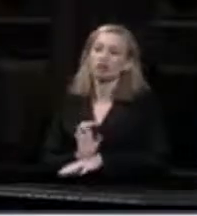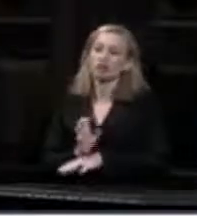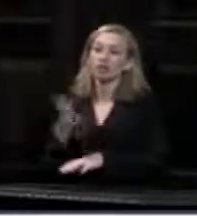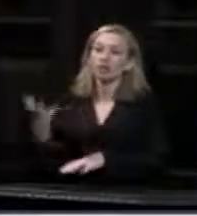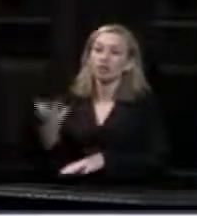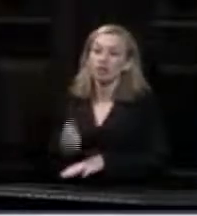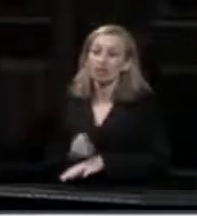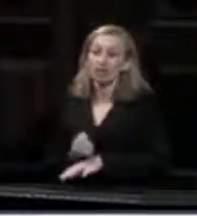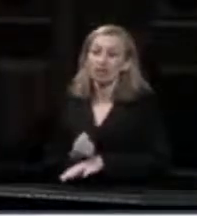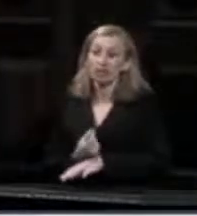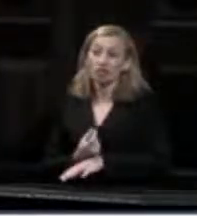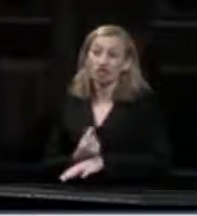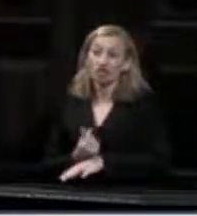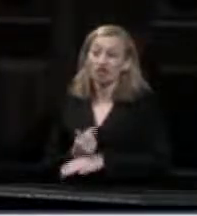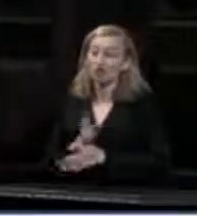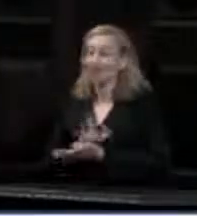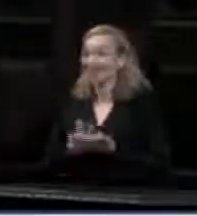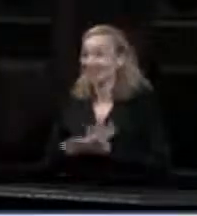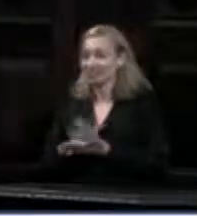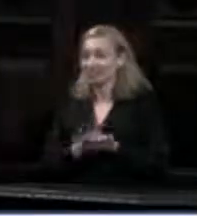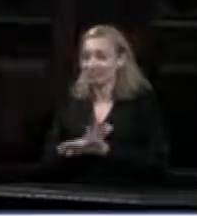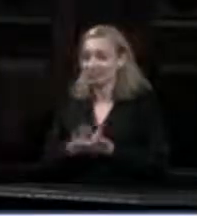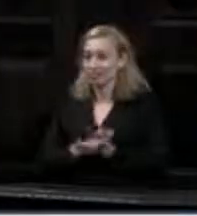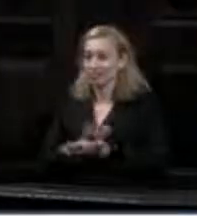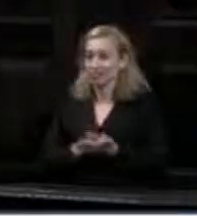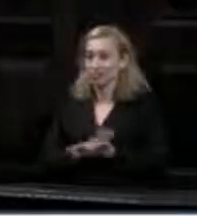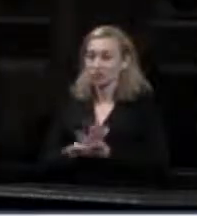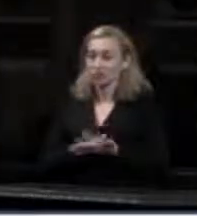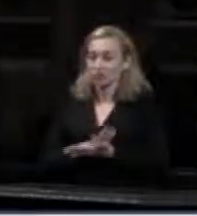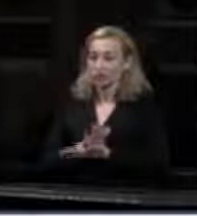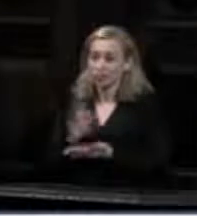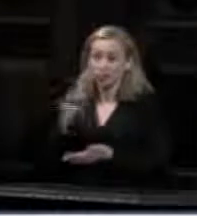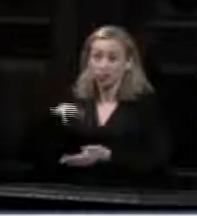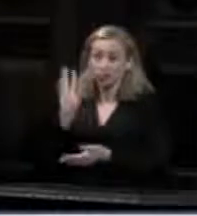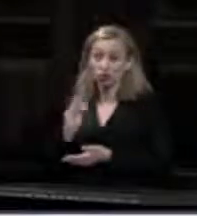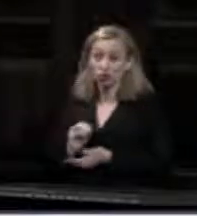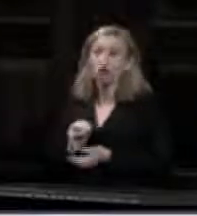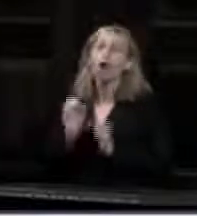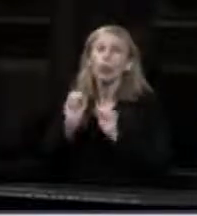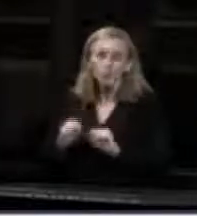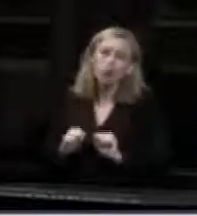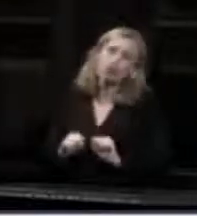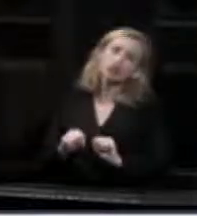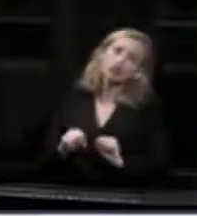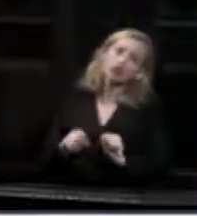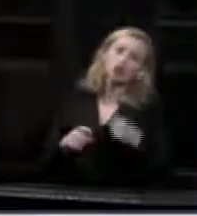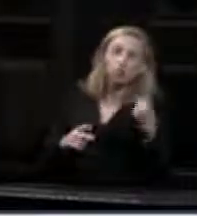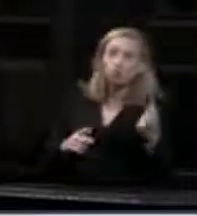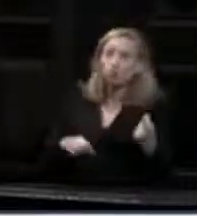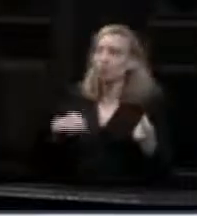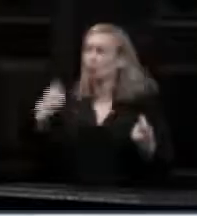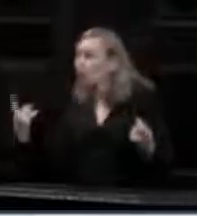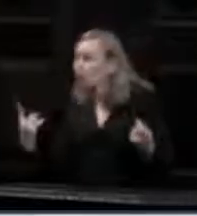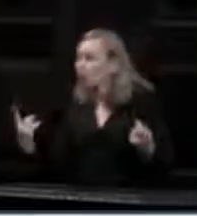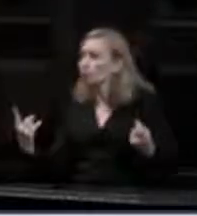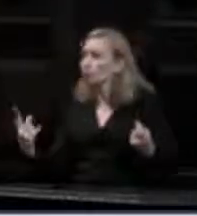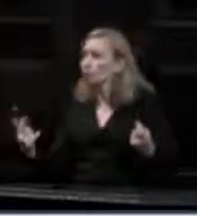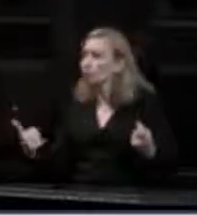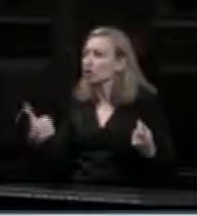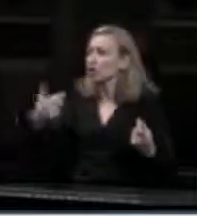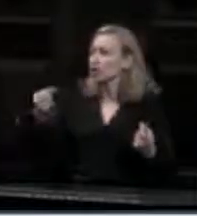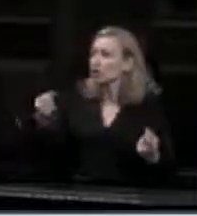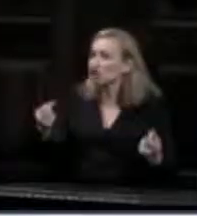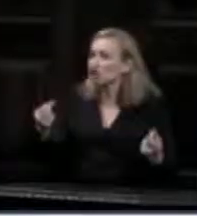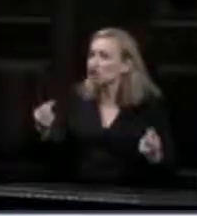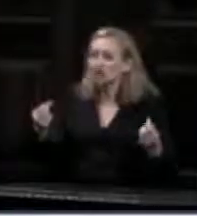contribuição nenhuma dos fundos pode ser que um ou outro tenha vinte ou trinta mil reais